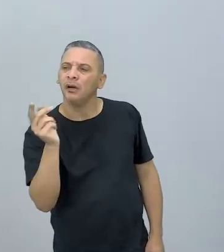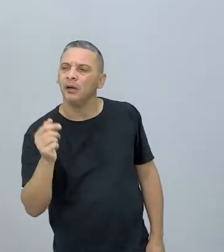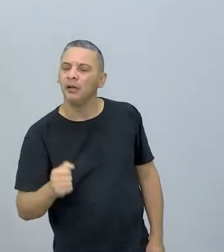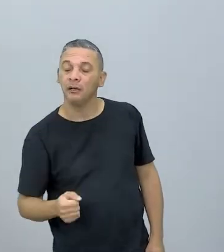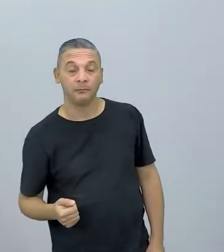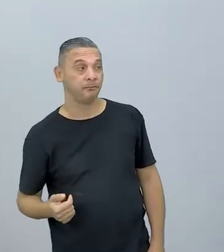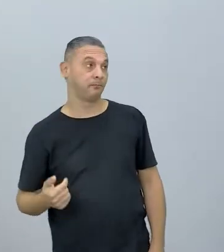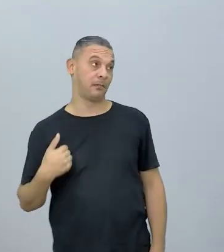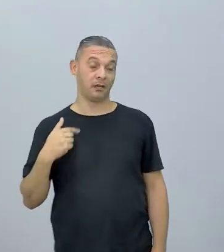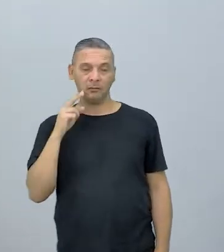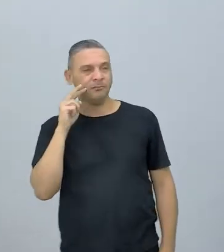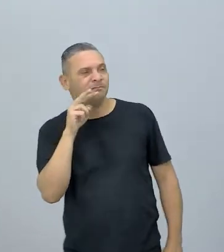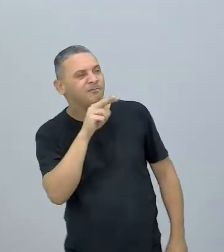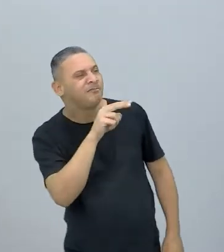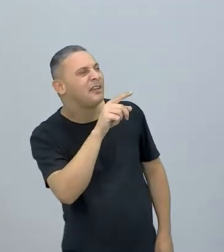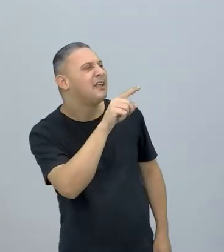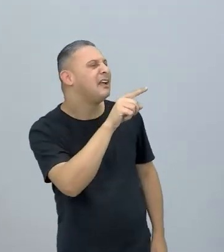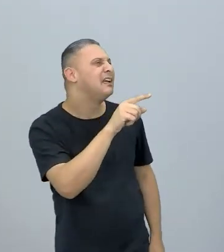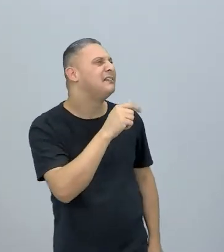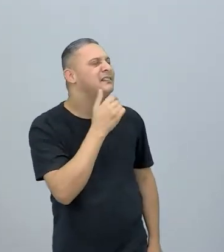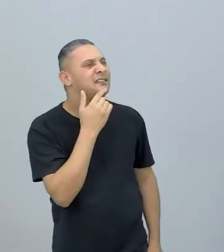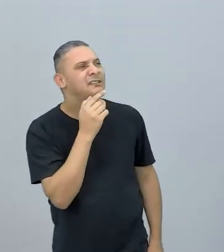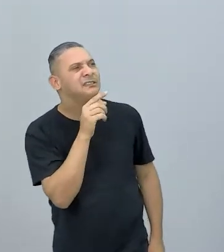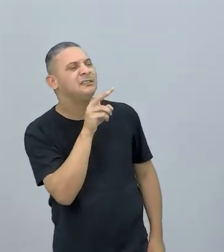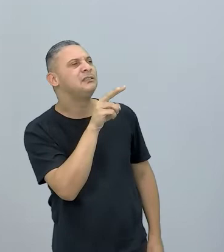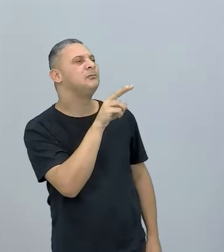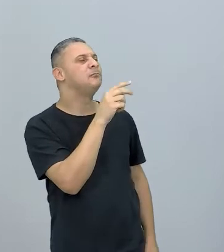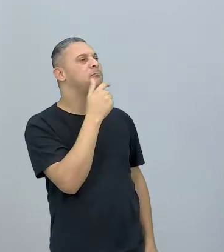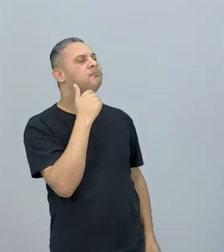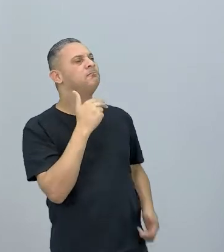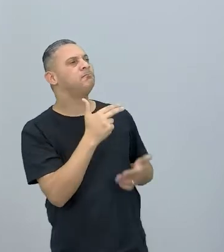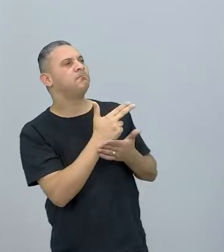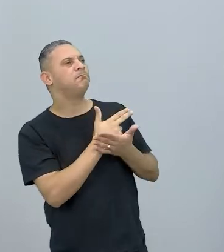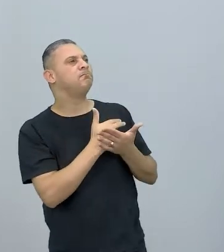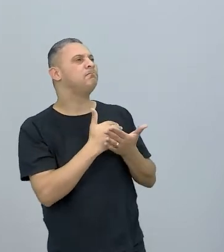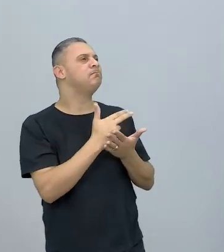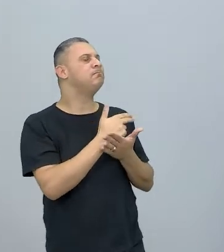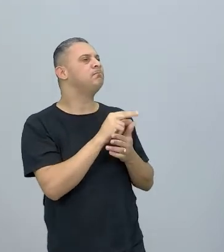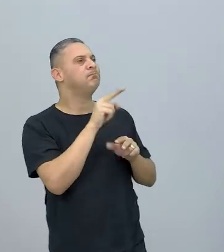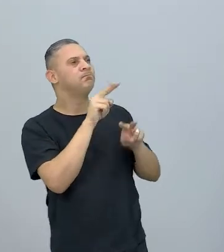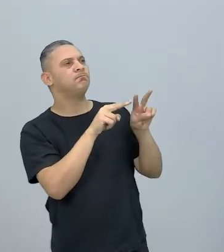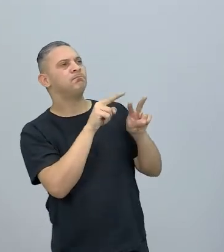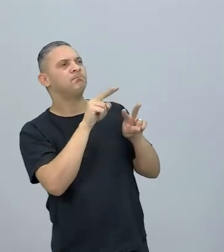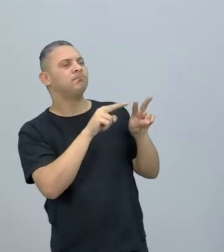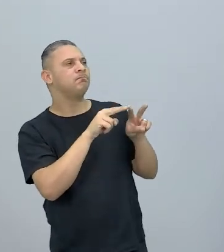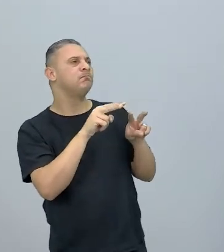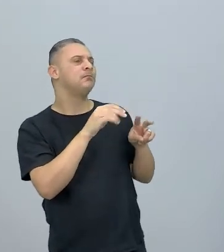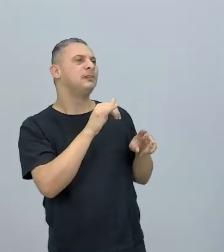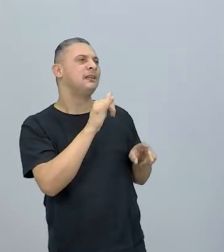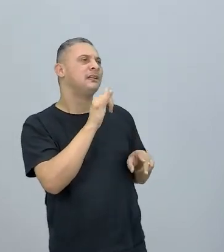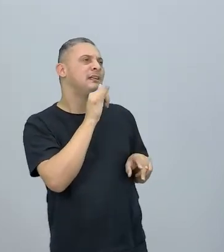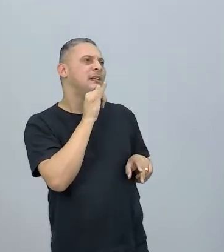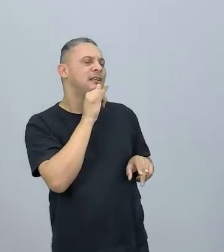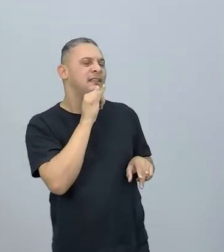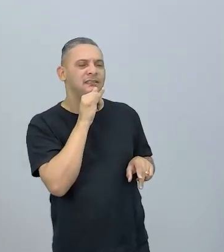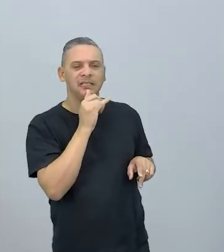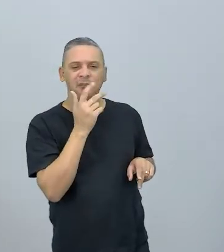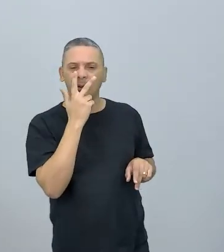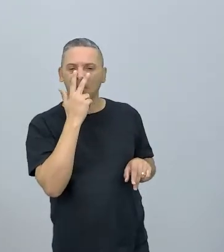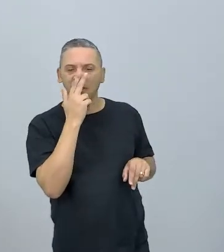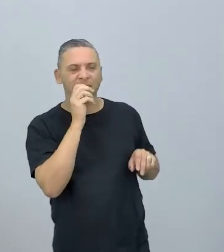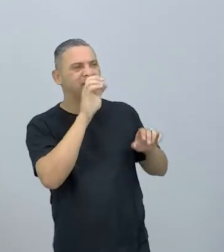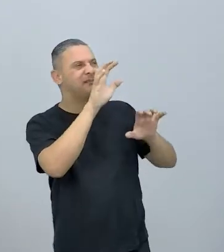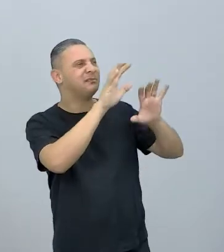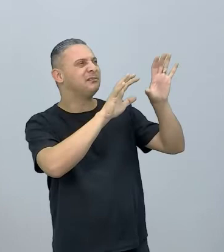estou vendo tal coisa, né? Estou vendo, né, um objeto, uma coisa, às vezes até uma